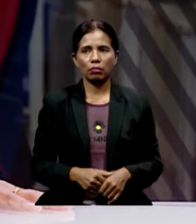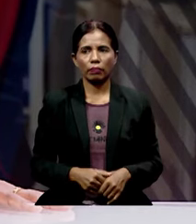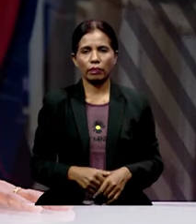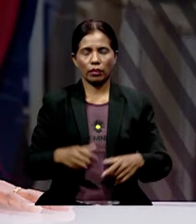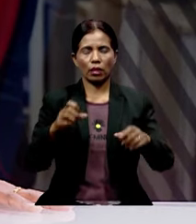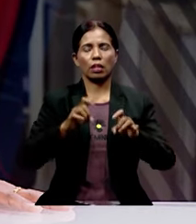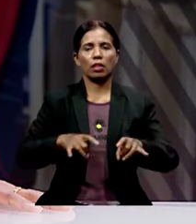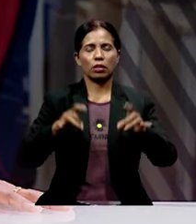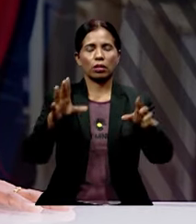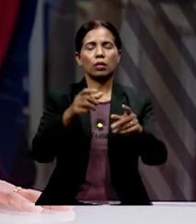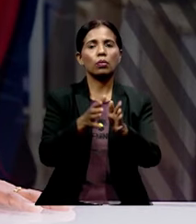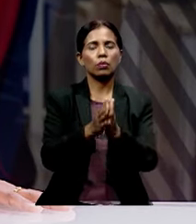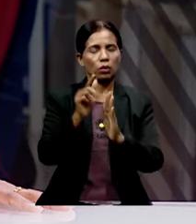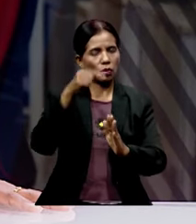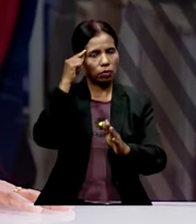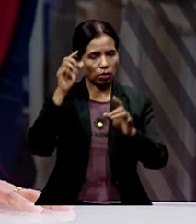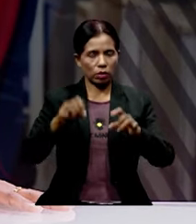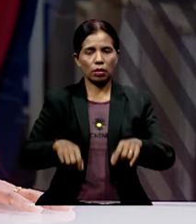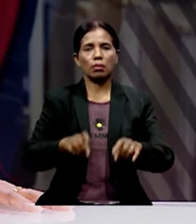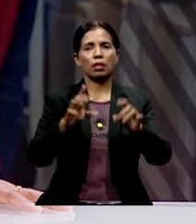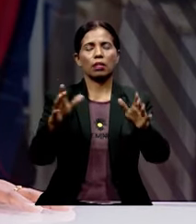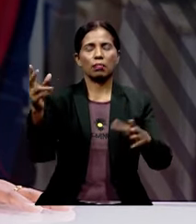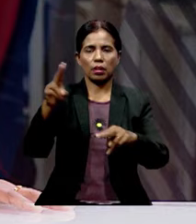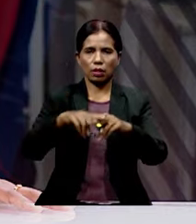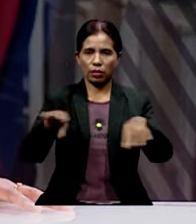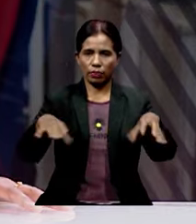Austrália usa o Governo Timor-Leste aumenta tanto trabalhador.